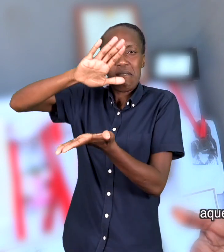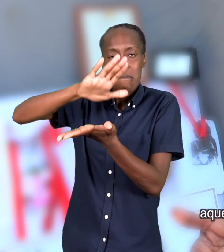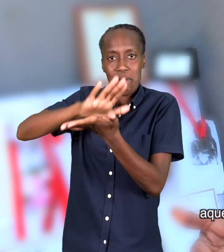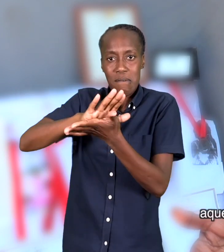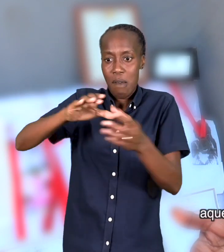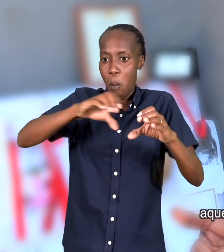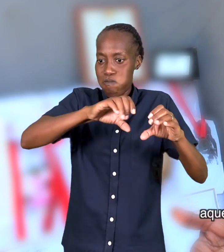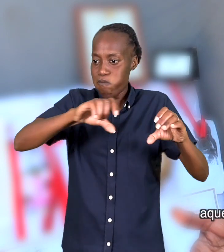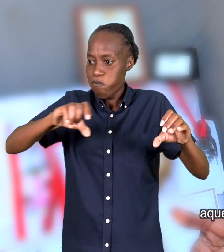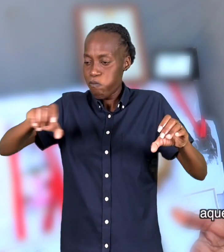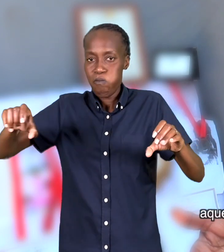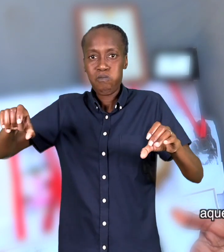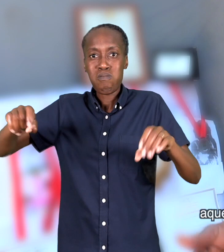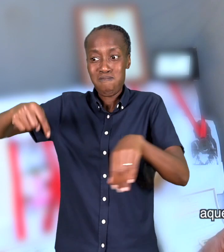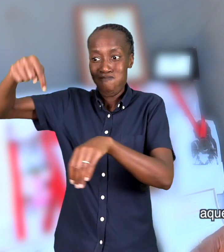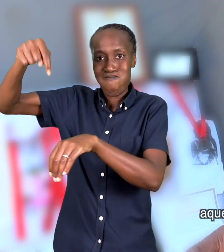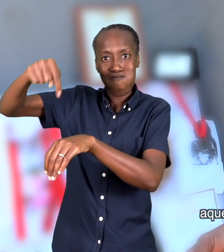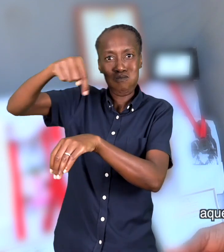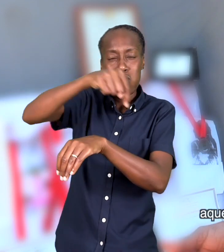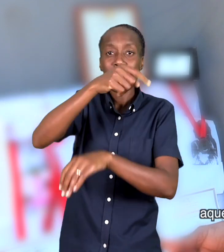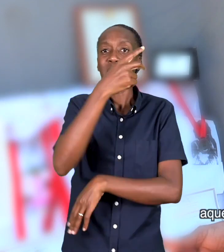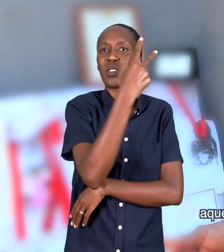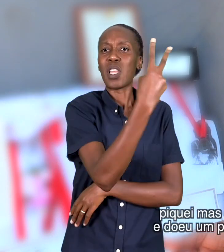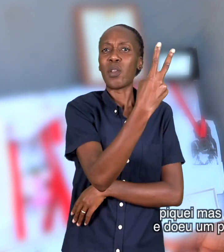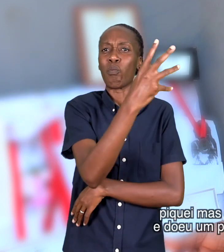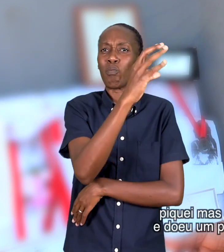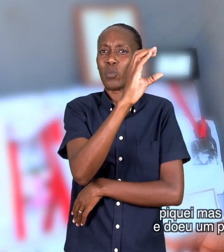prego, foi em 2019.